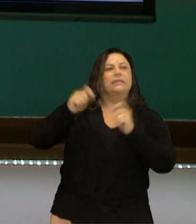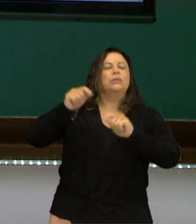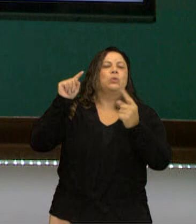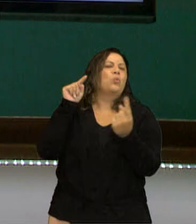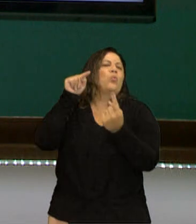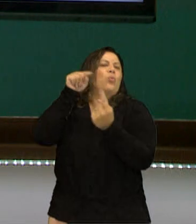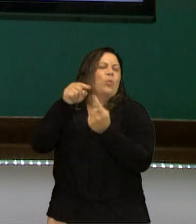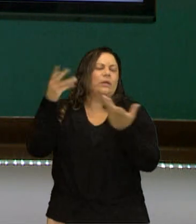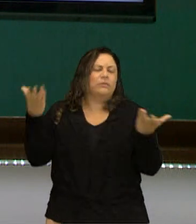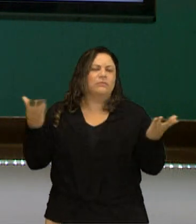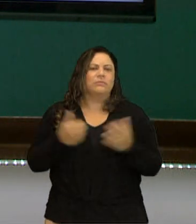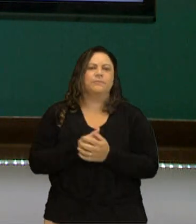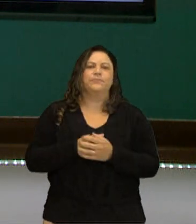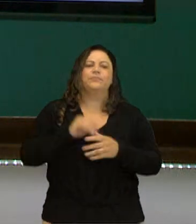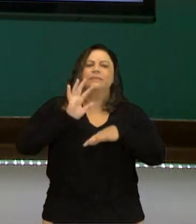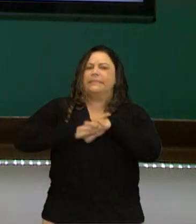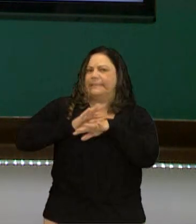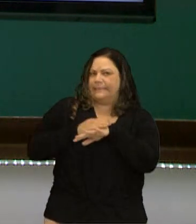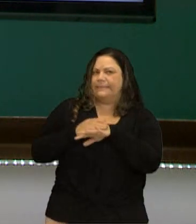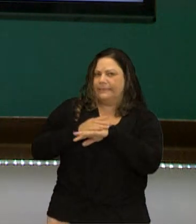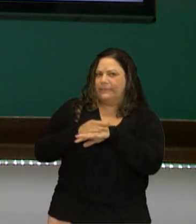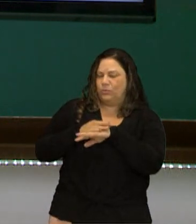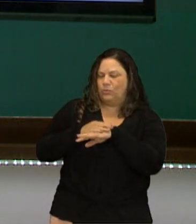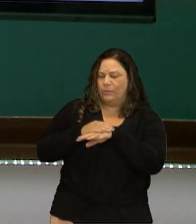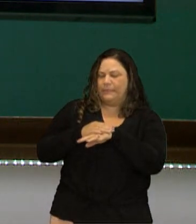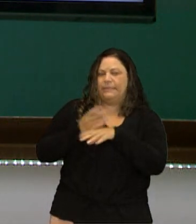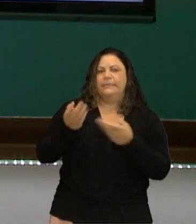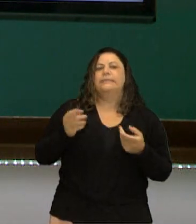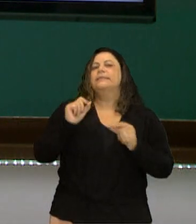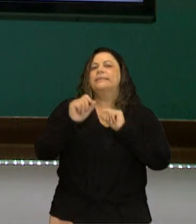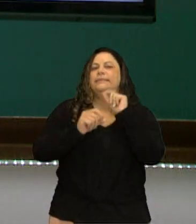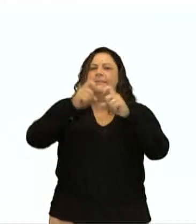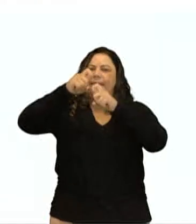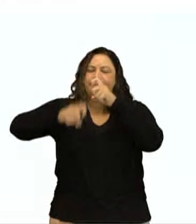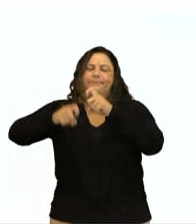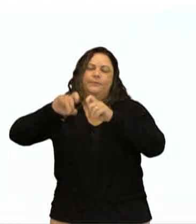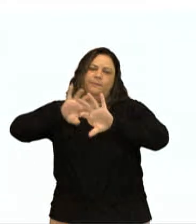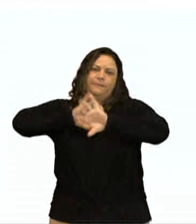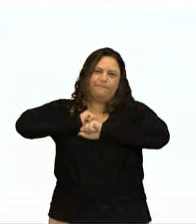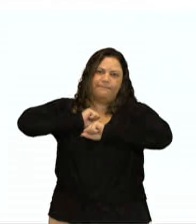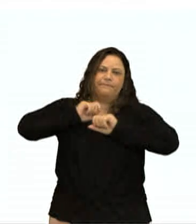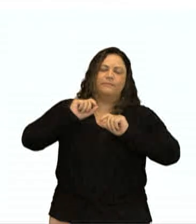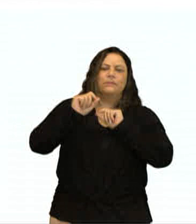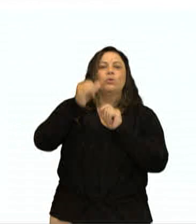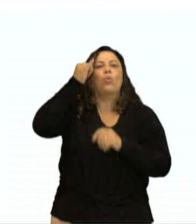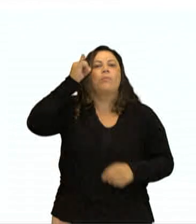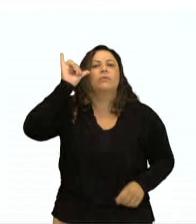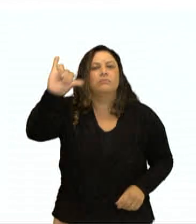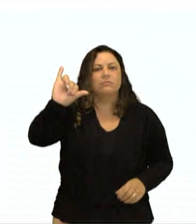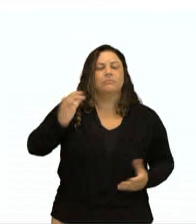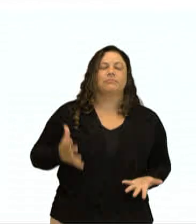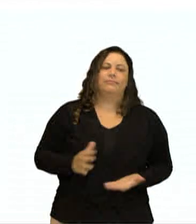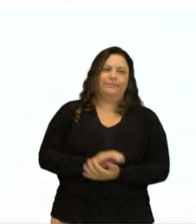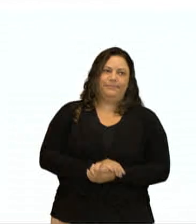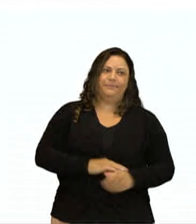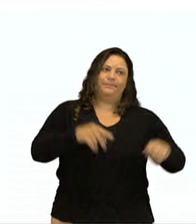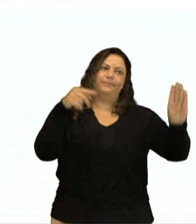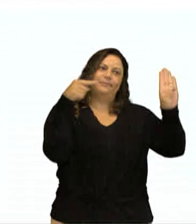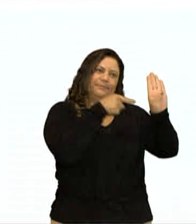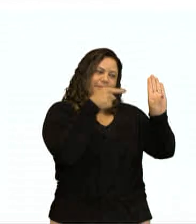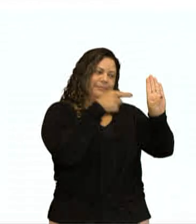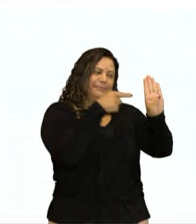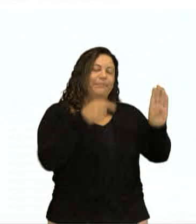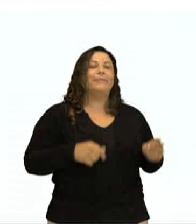a essas infecções sexualmente transmissíveis, a maneira de prevenção é a alternativa B é